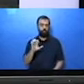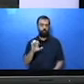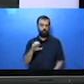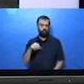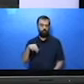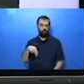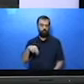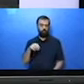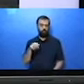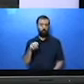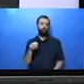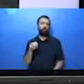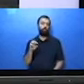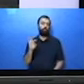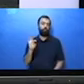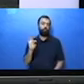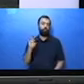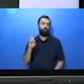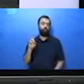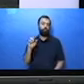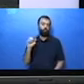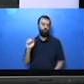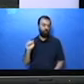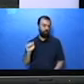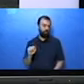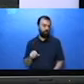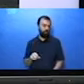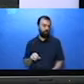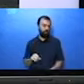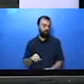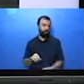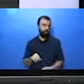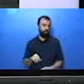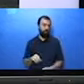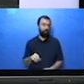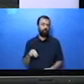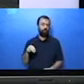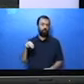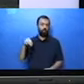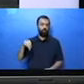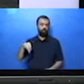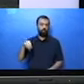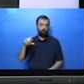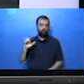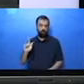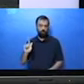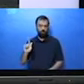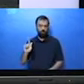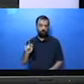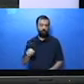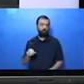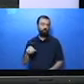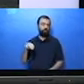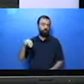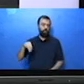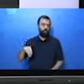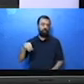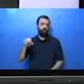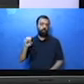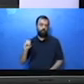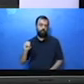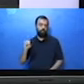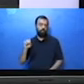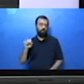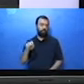regiões Sudeste e Central do país, dos estados de Minas Gerais, Mato Grosso do Sul, Mato